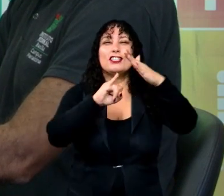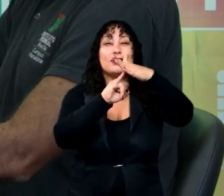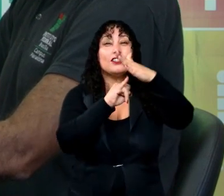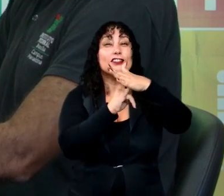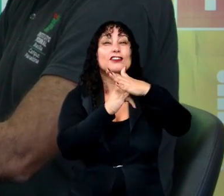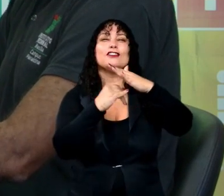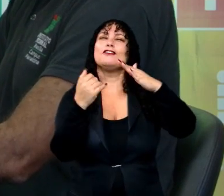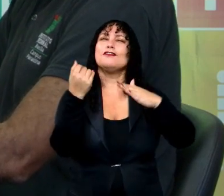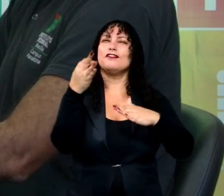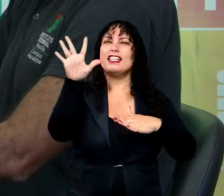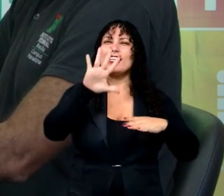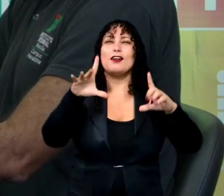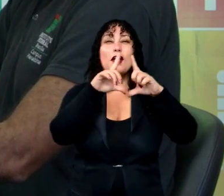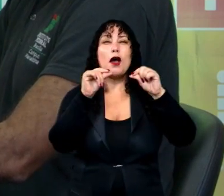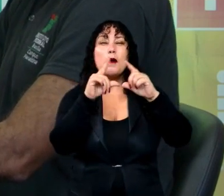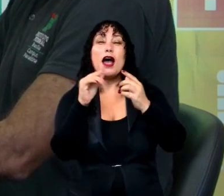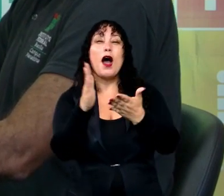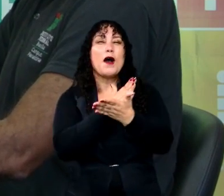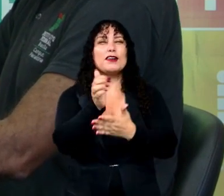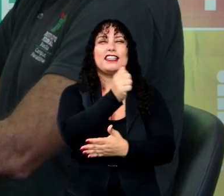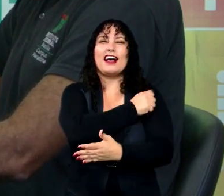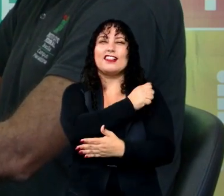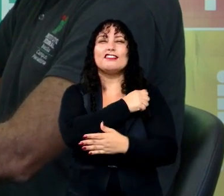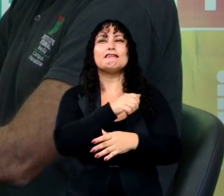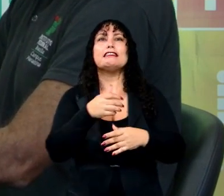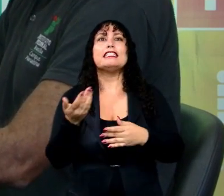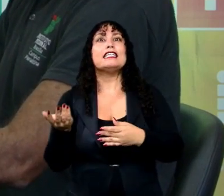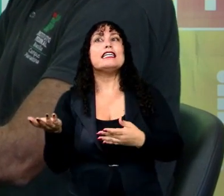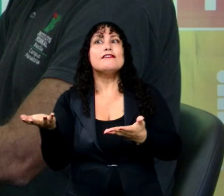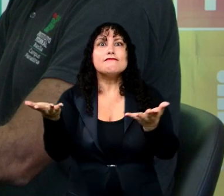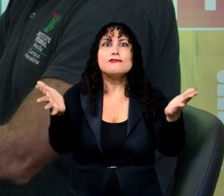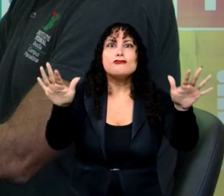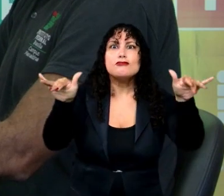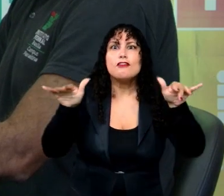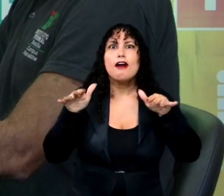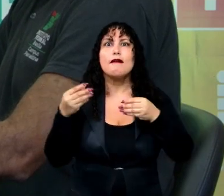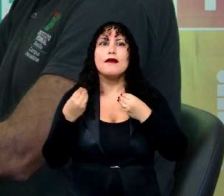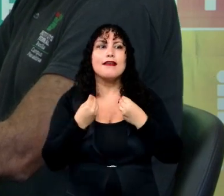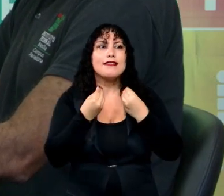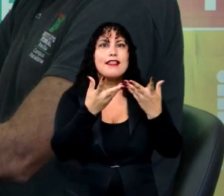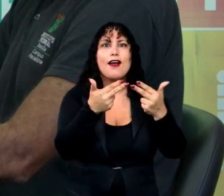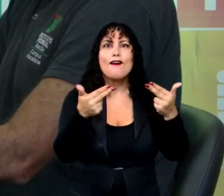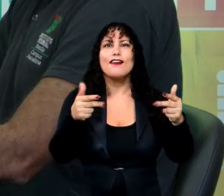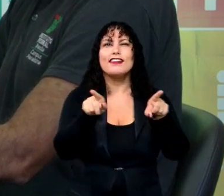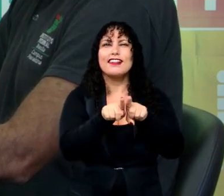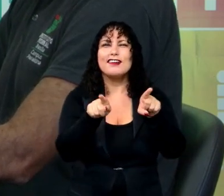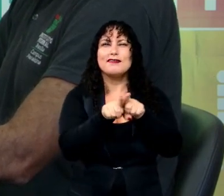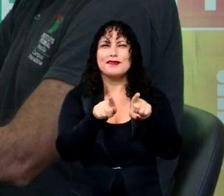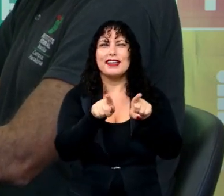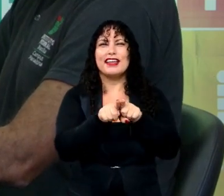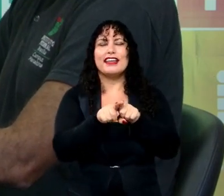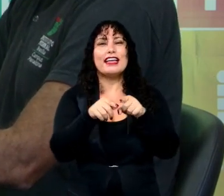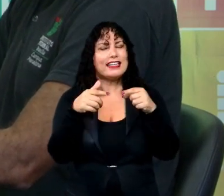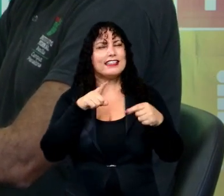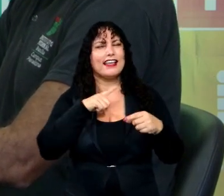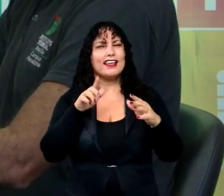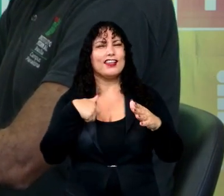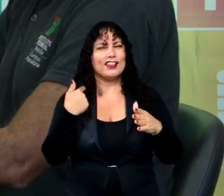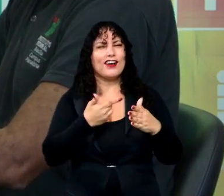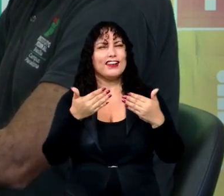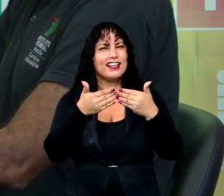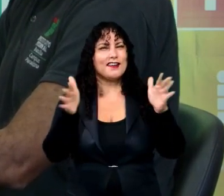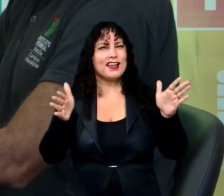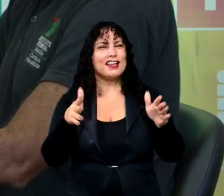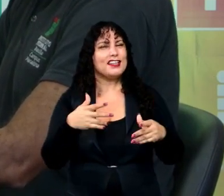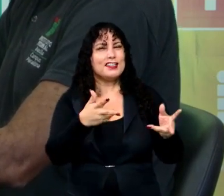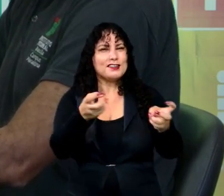bom às vezes até alguns alunos também trazem iniciativas pra gente então eu vejo que nós temos essa abertura que eu não vejo